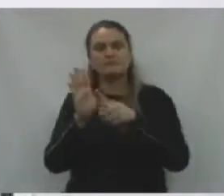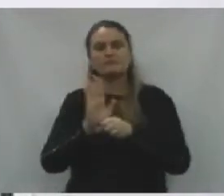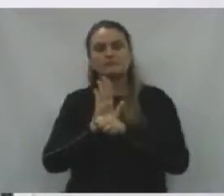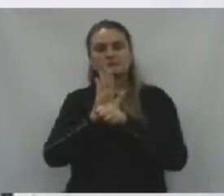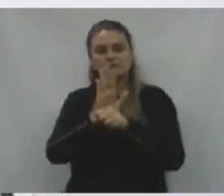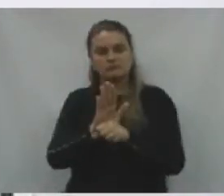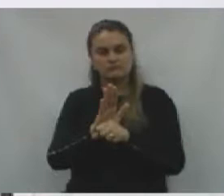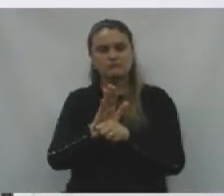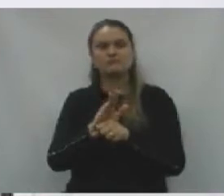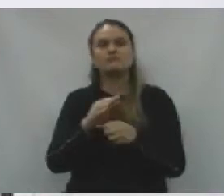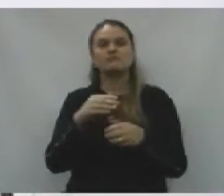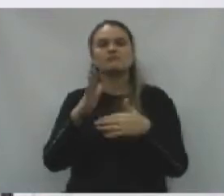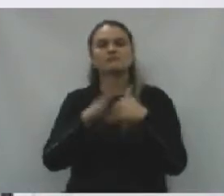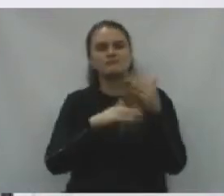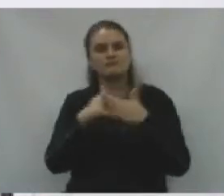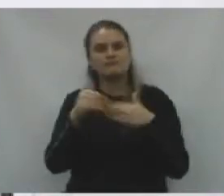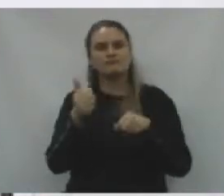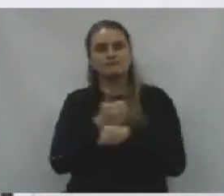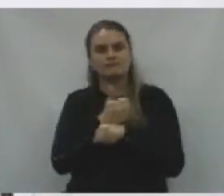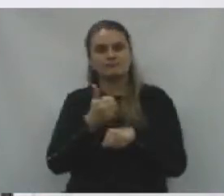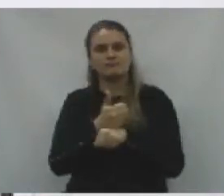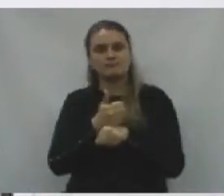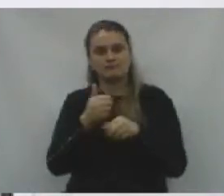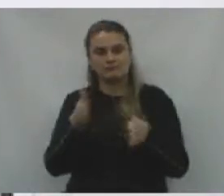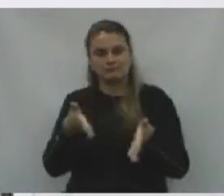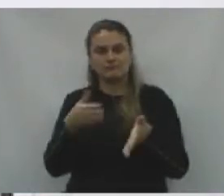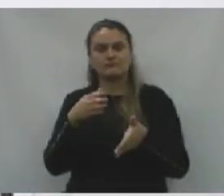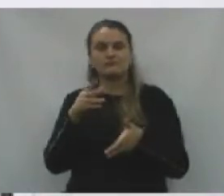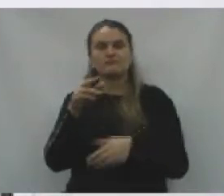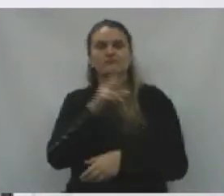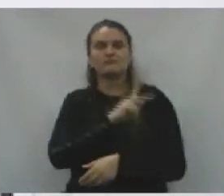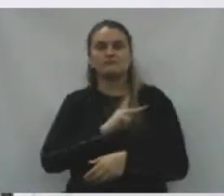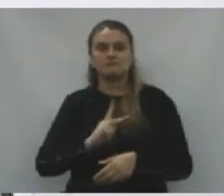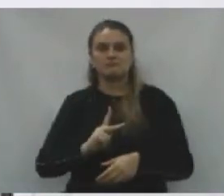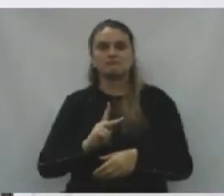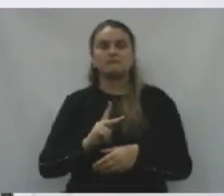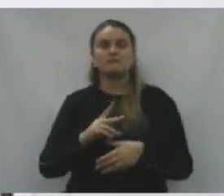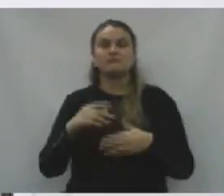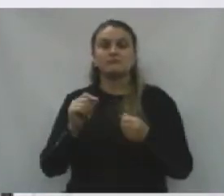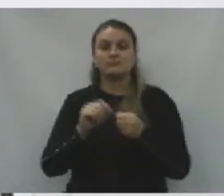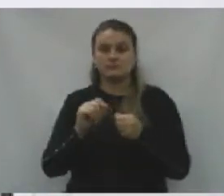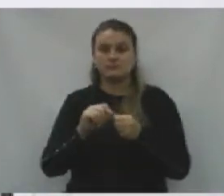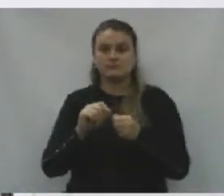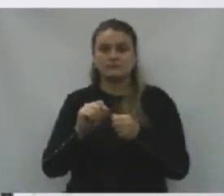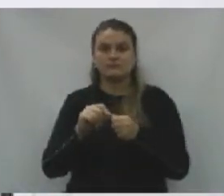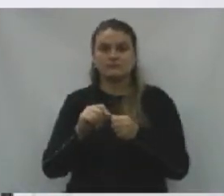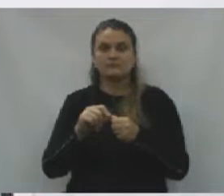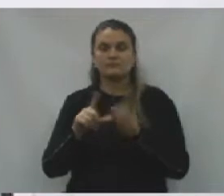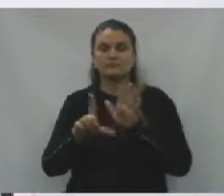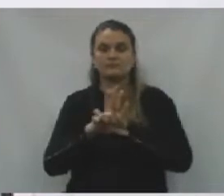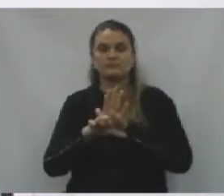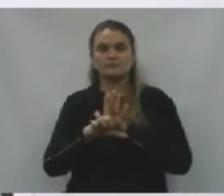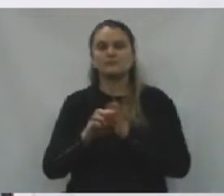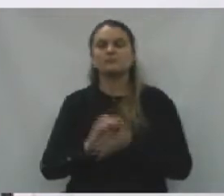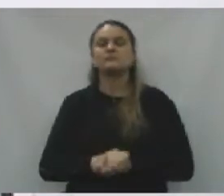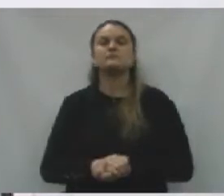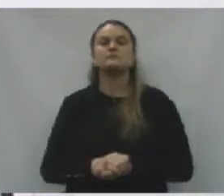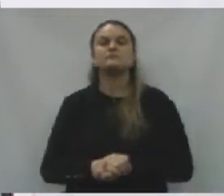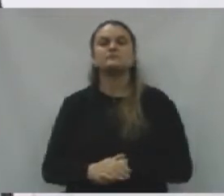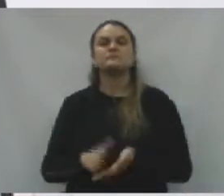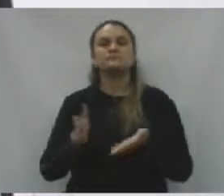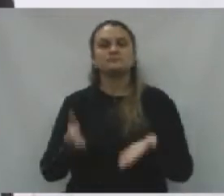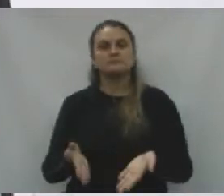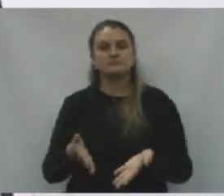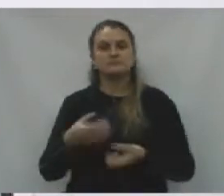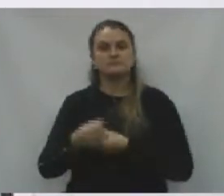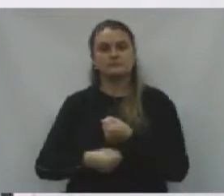tramitado e agora colocado em prática com o prefeito atual. Não se eximiu e fez valer essa lei. A partir